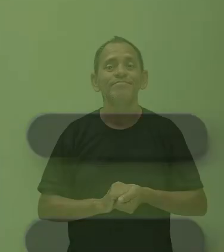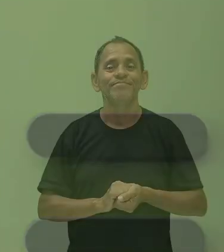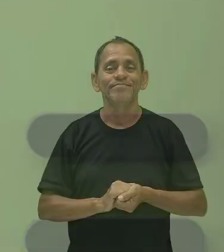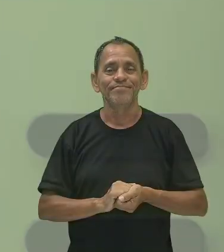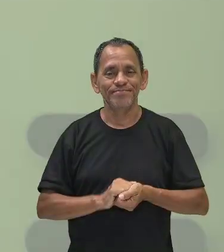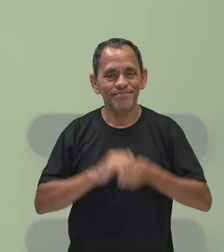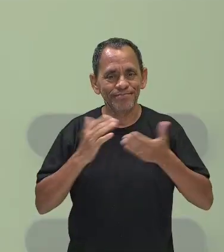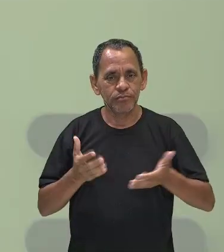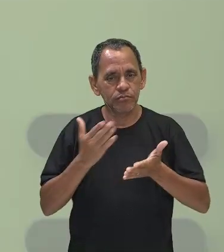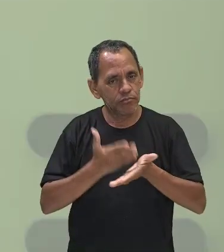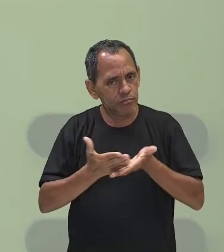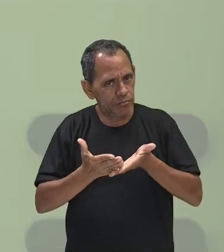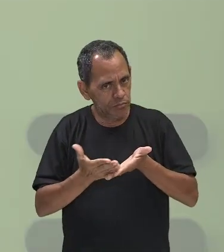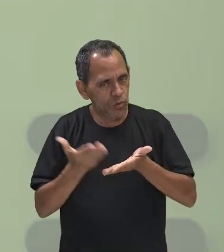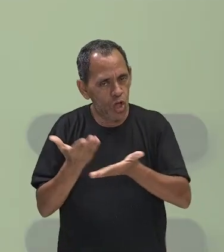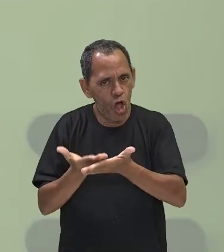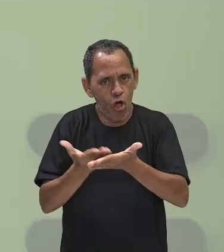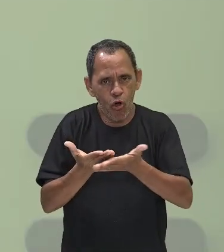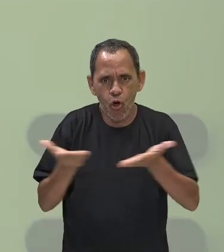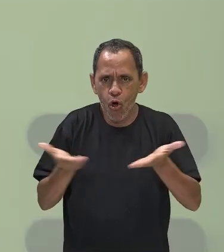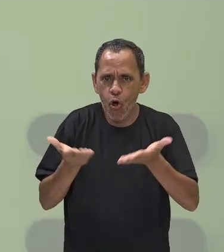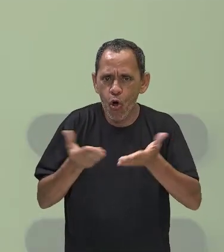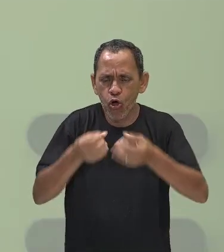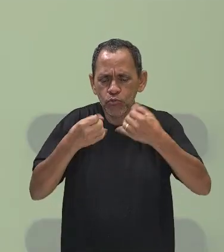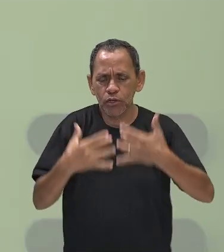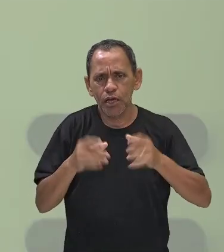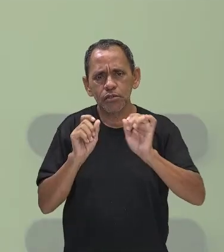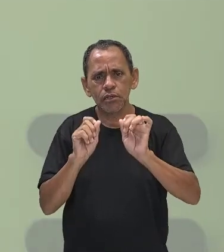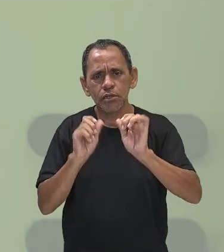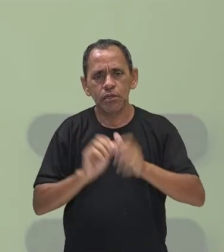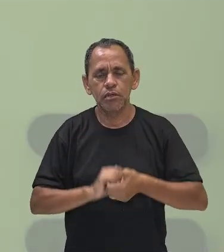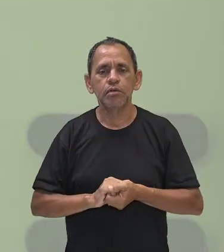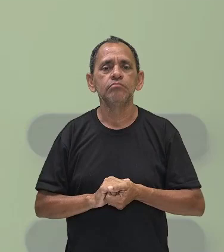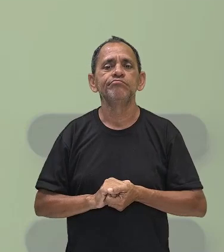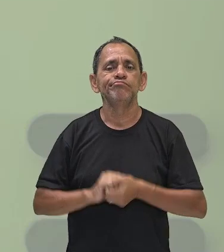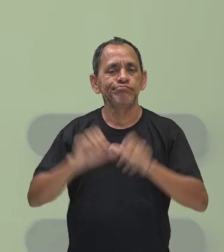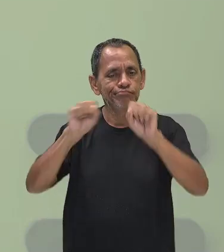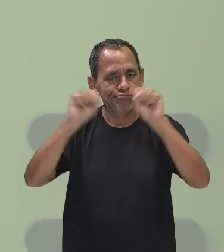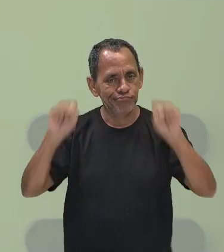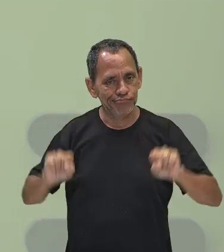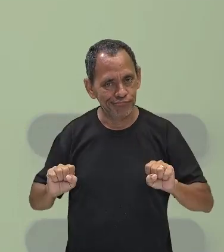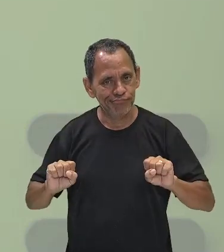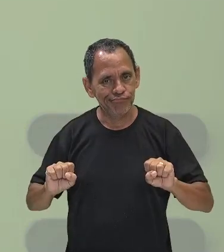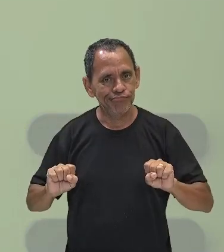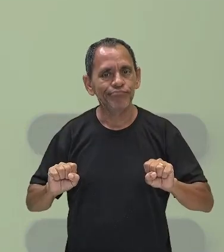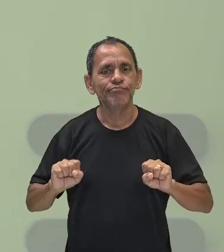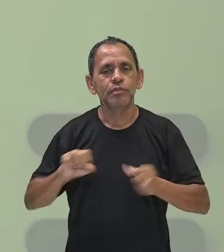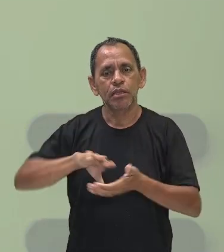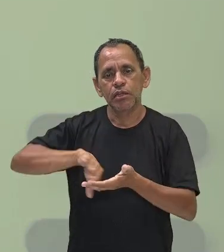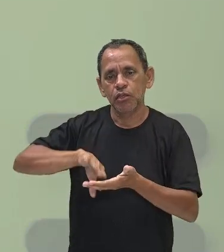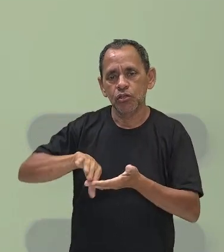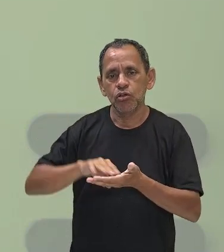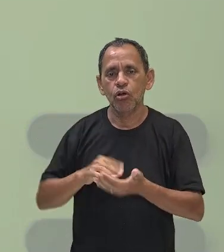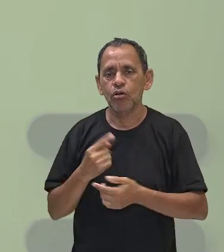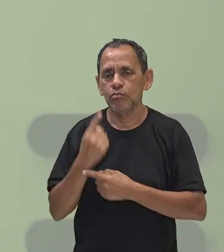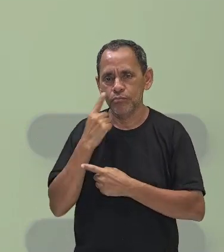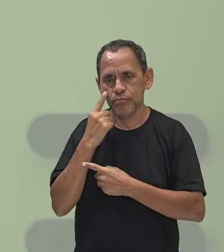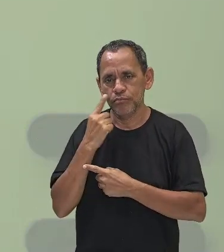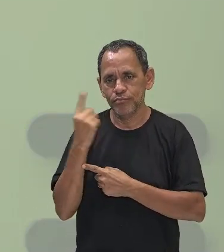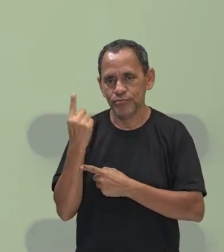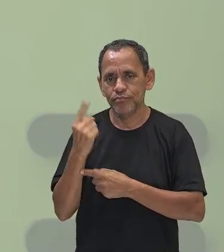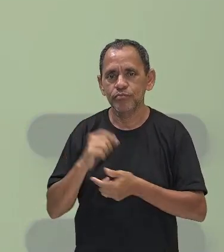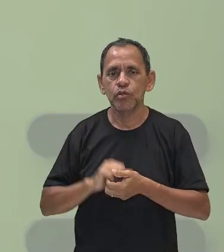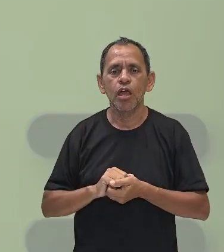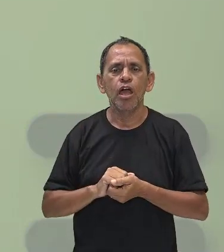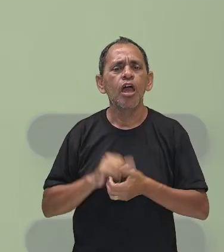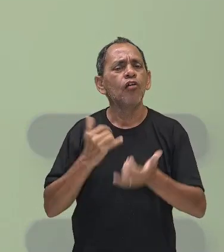Então, vamos começar a nossa aula falando um pouquinho sobre o sistema excretor e trago para vocês também informação